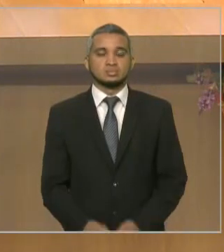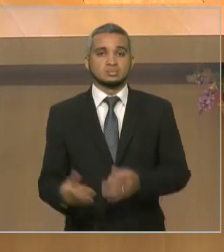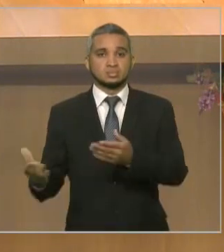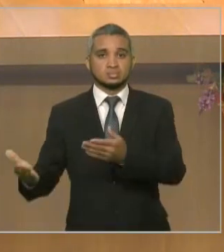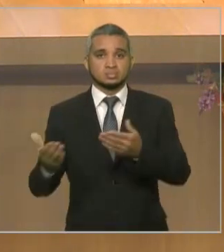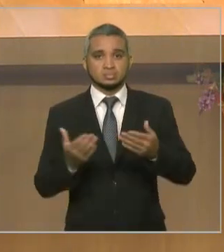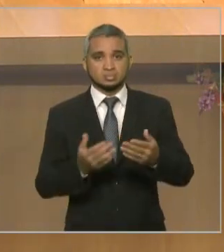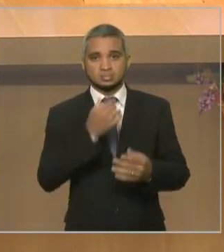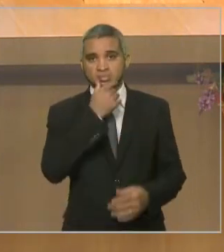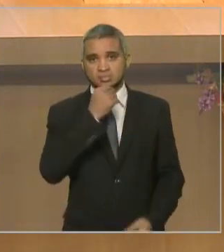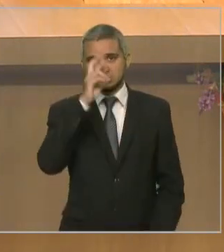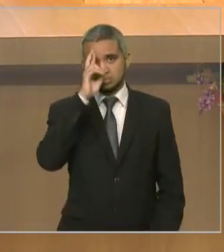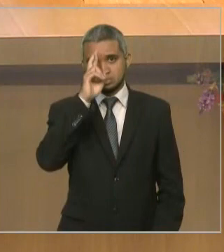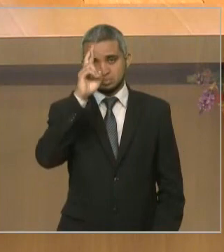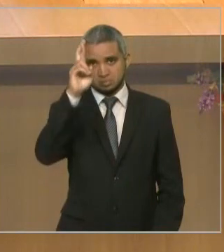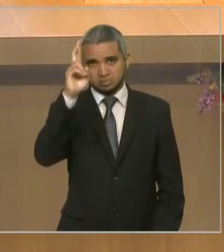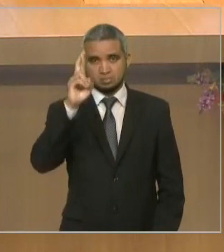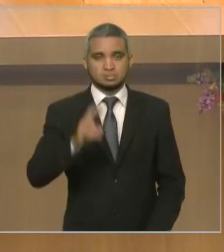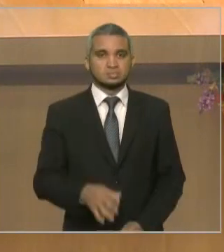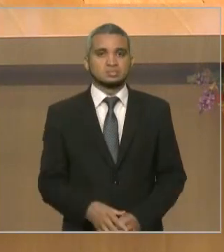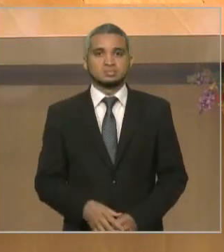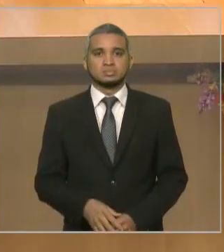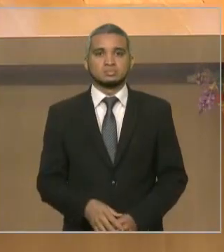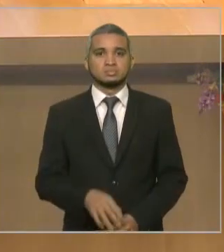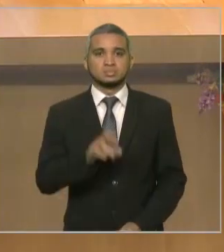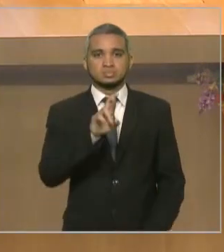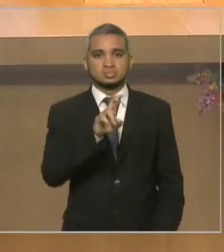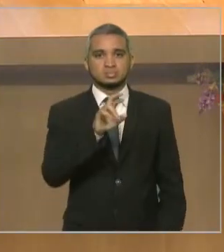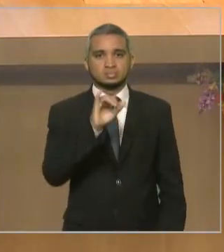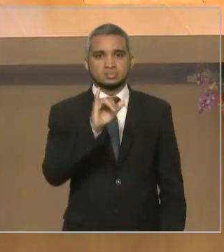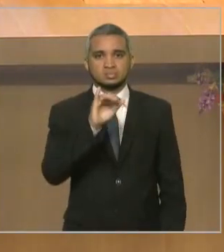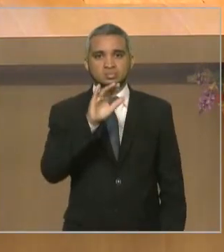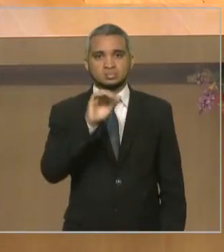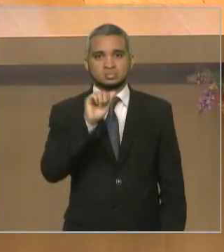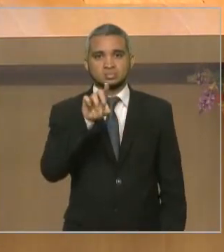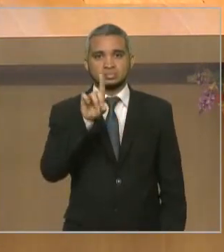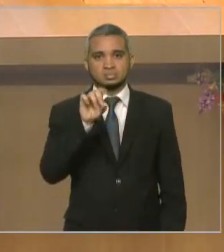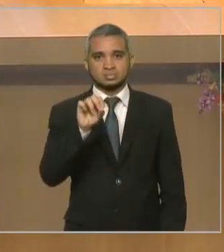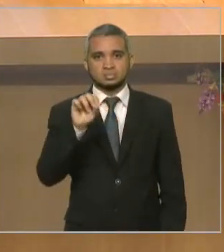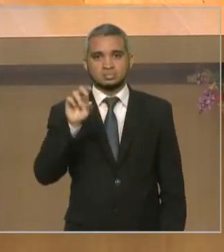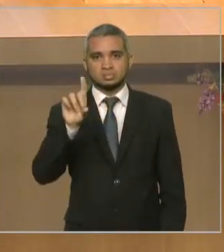Excelentíssimo senhor desembargador Ricardo do Ailib.